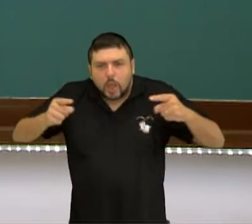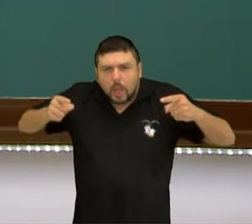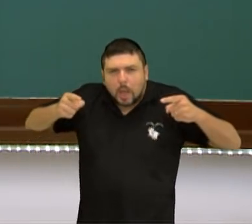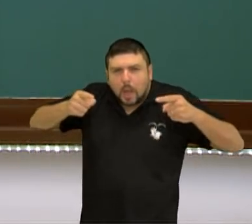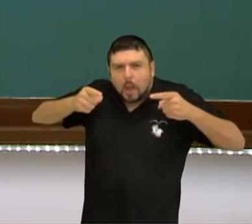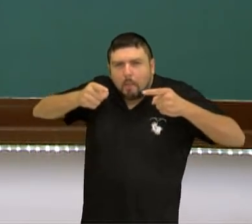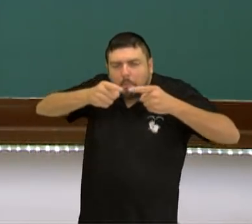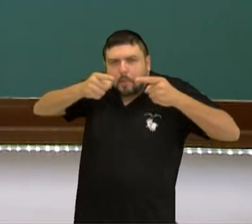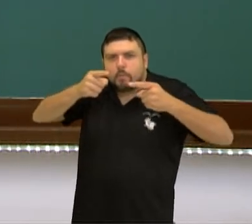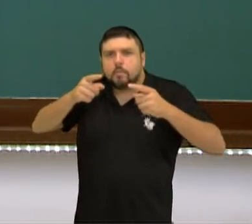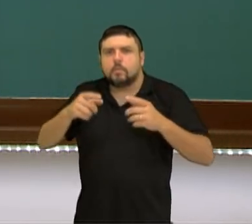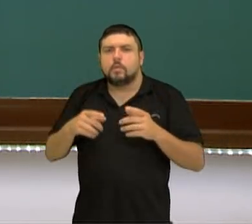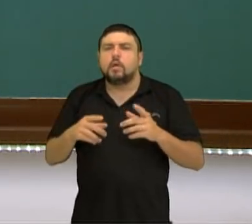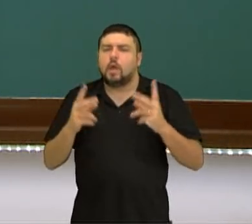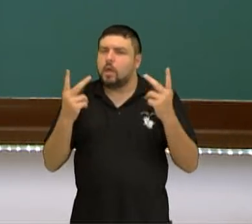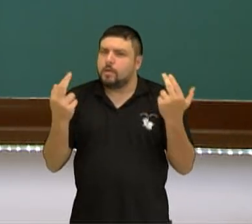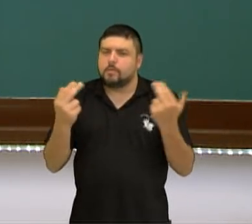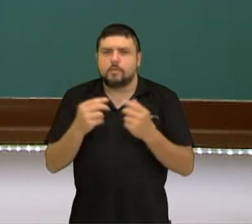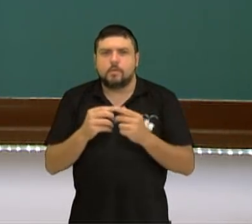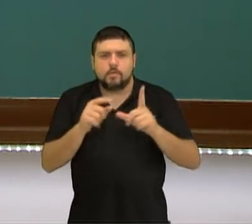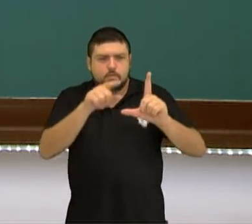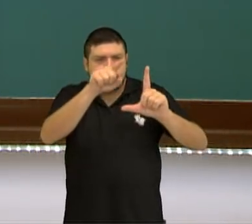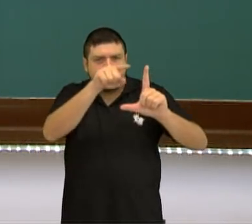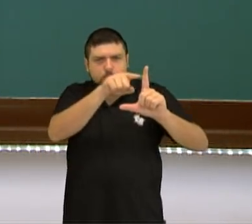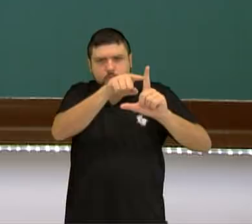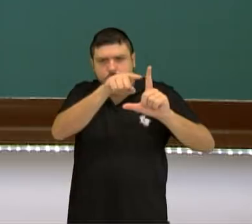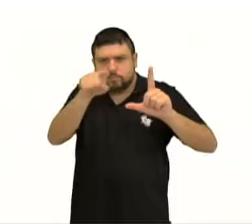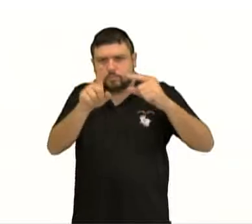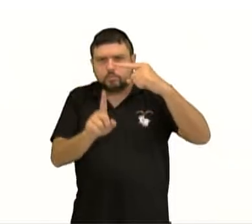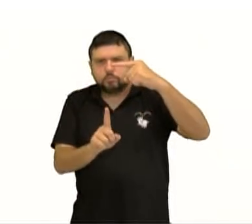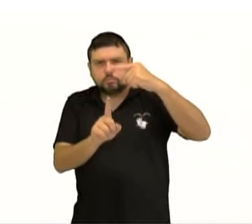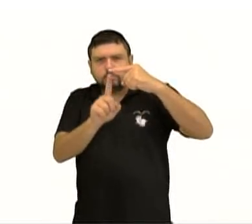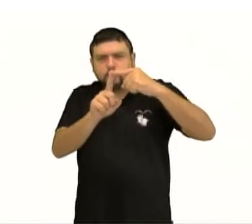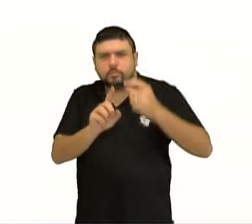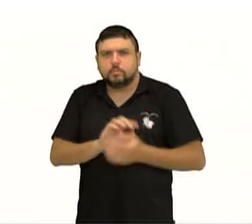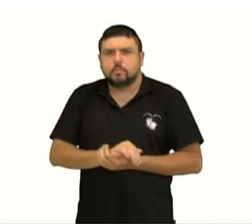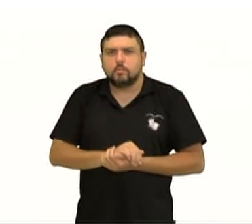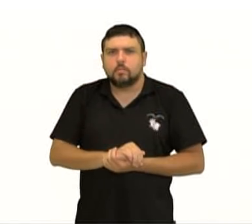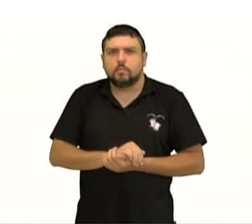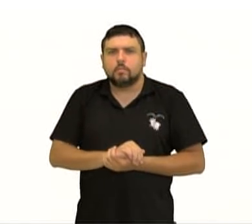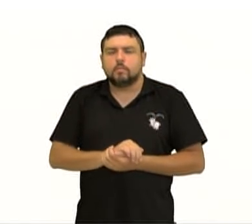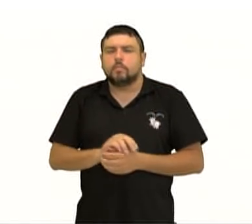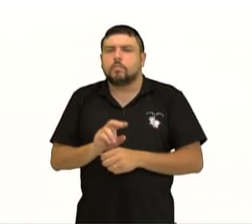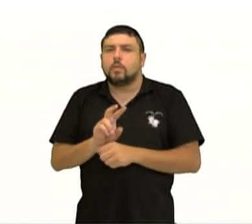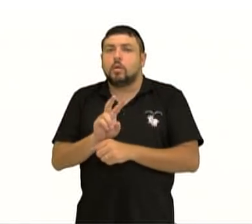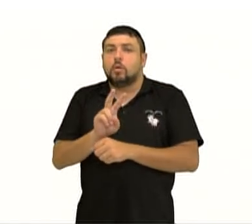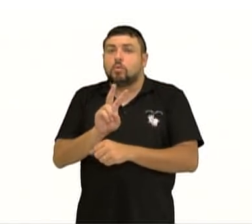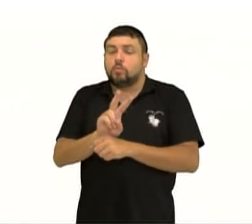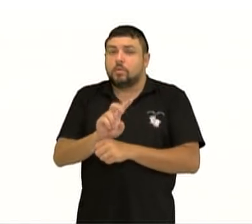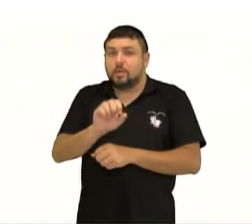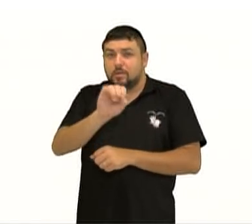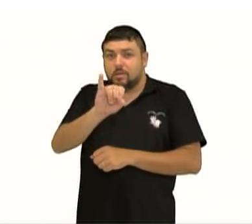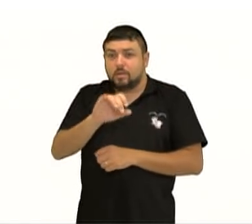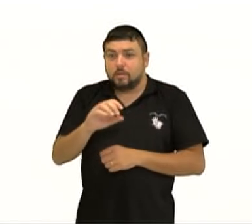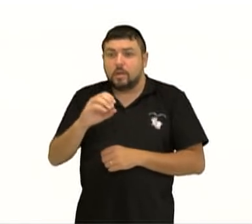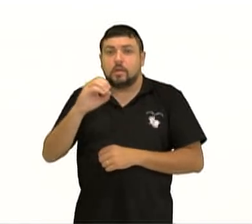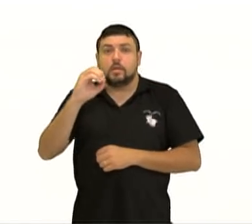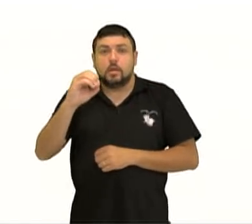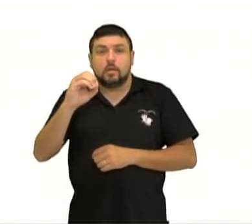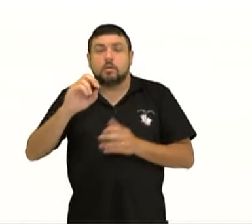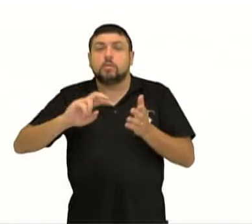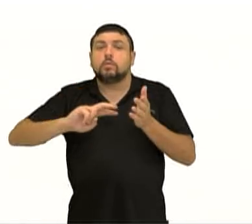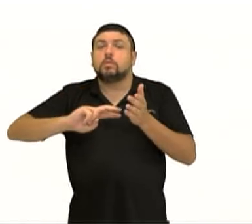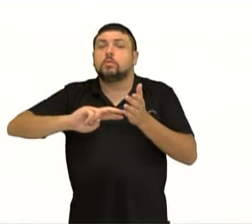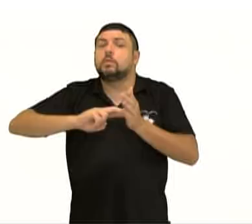Quando eu tenho um x igual a zero, meu y saiu menos 2. Cuidado quando uma das informações for zero. Isso quer dizer que o ponto